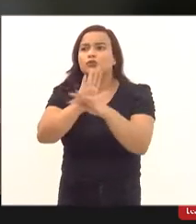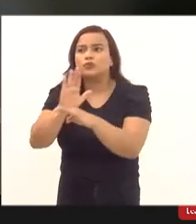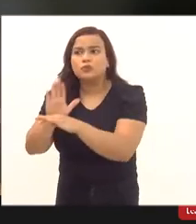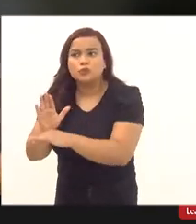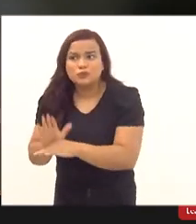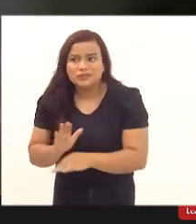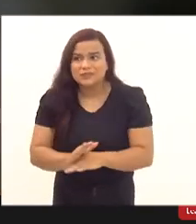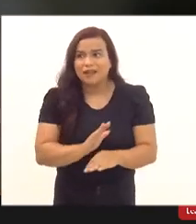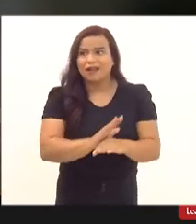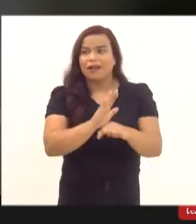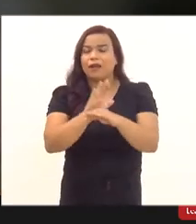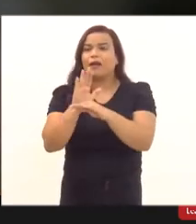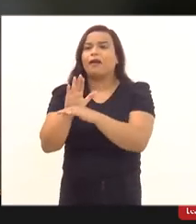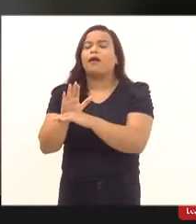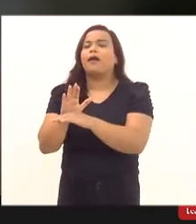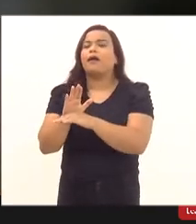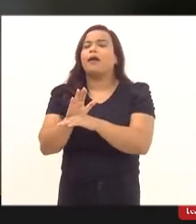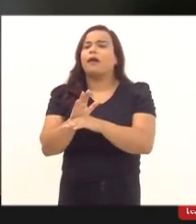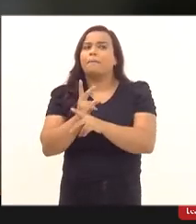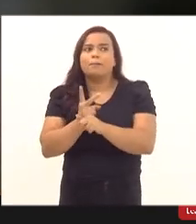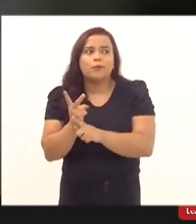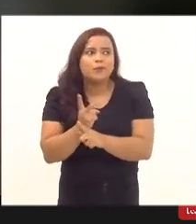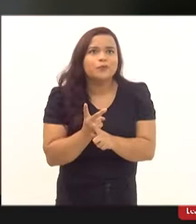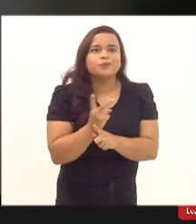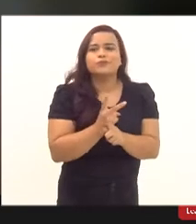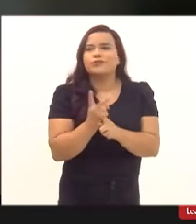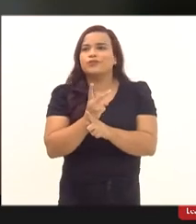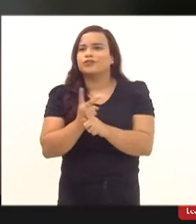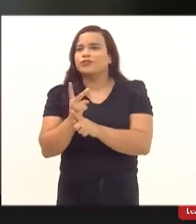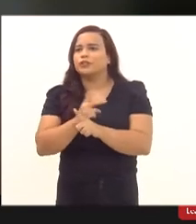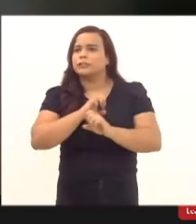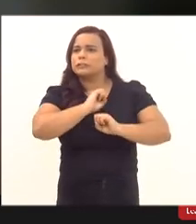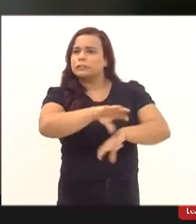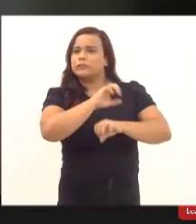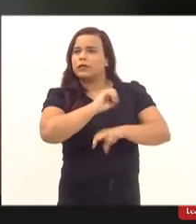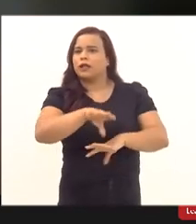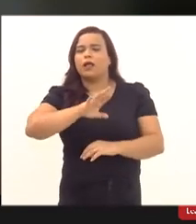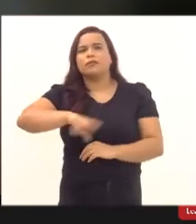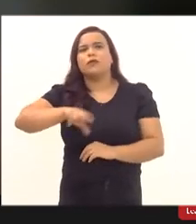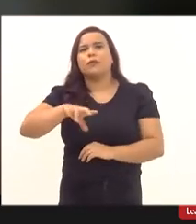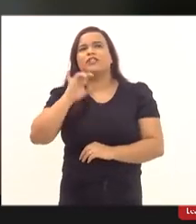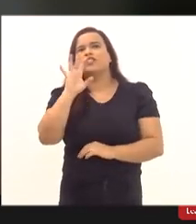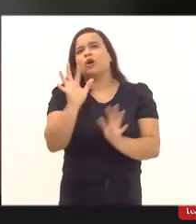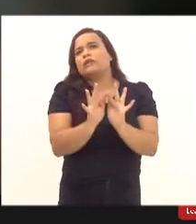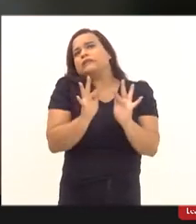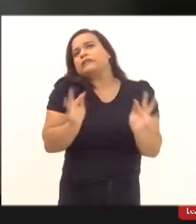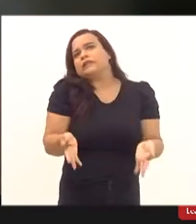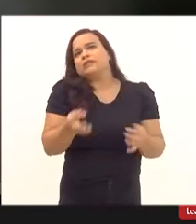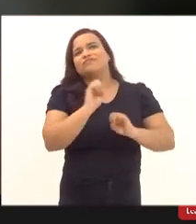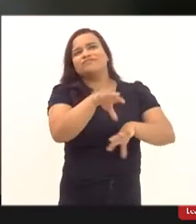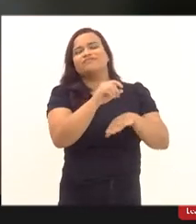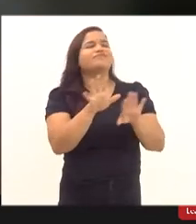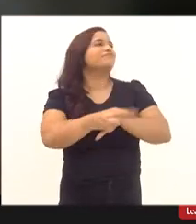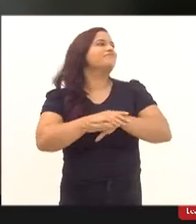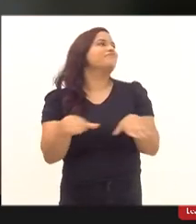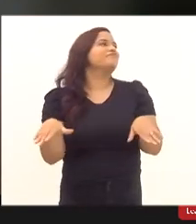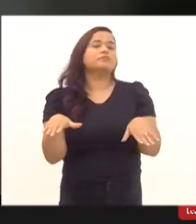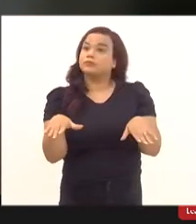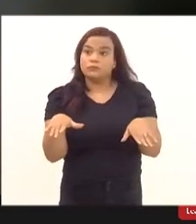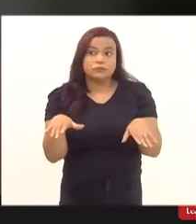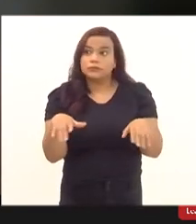na busca de uma fabetização que não fosse passageira consolidar a